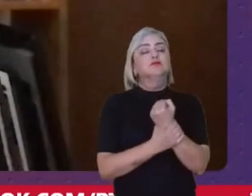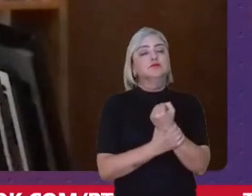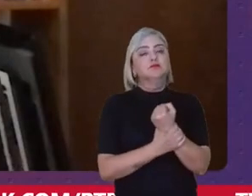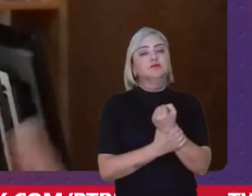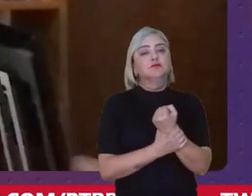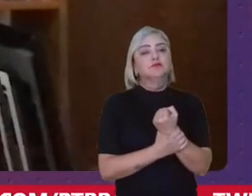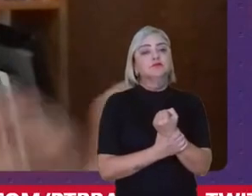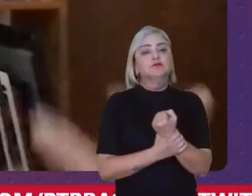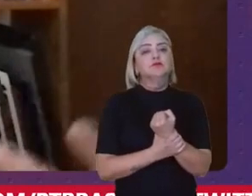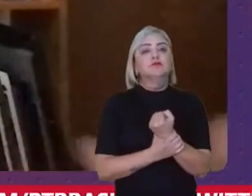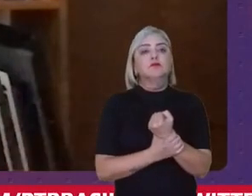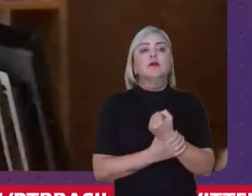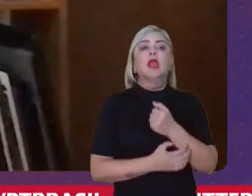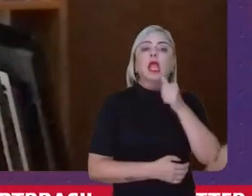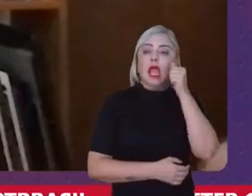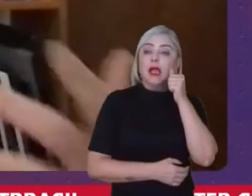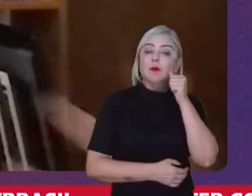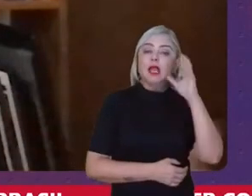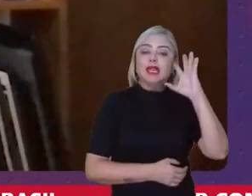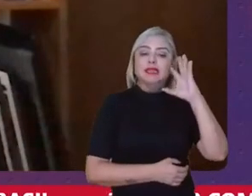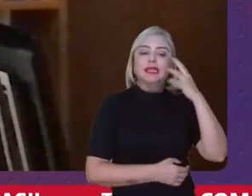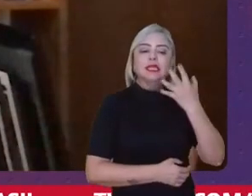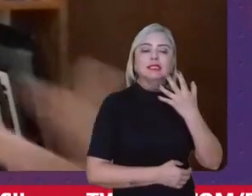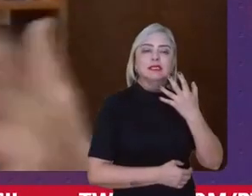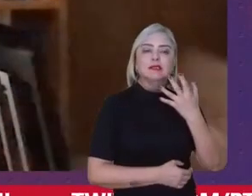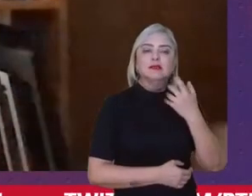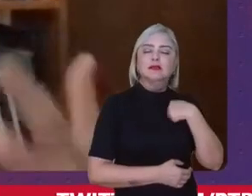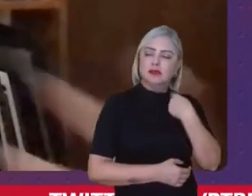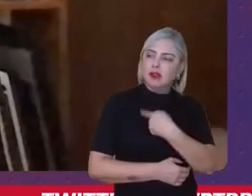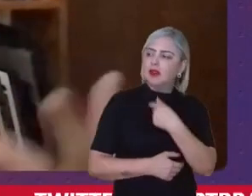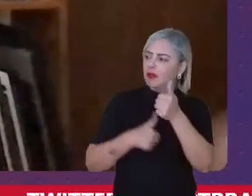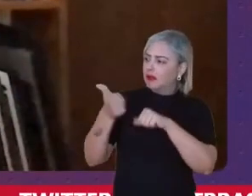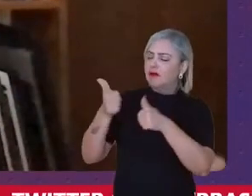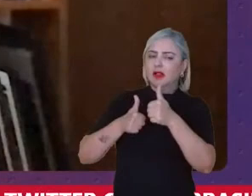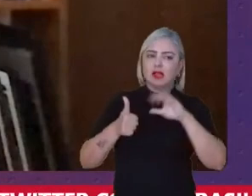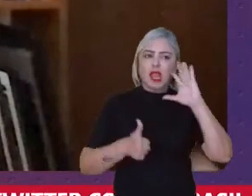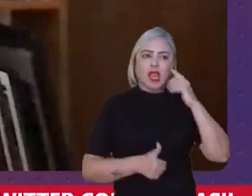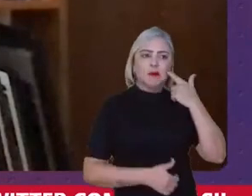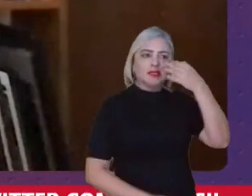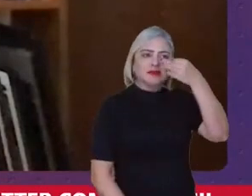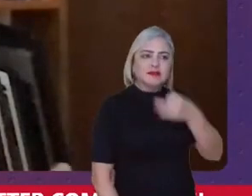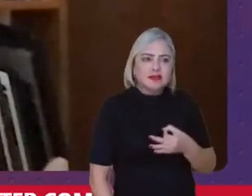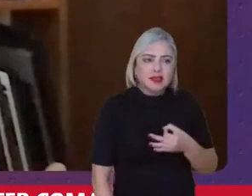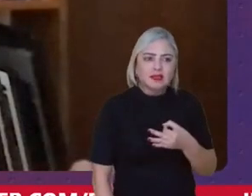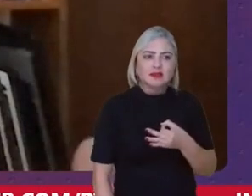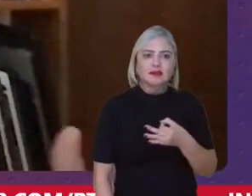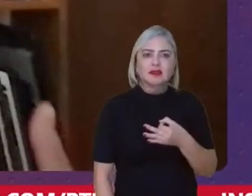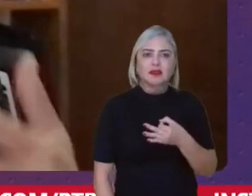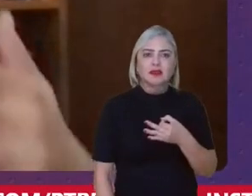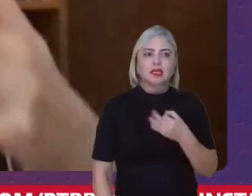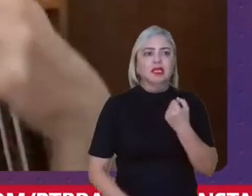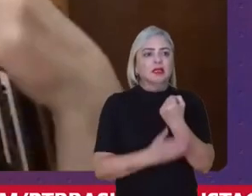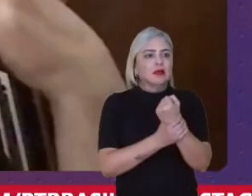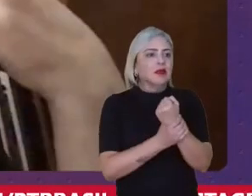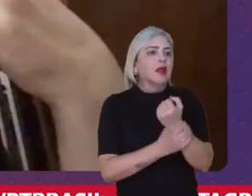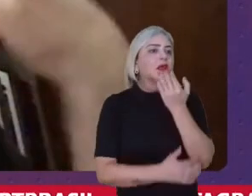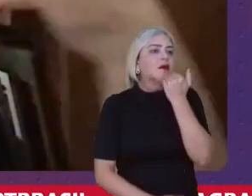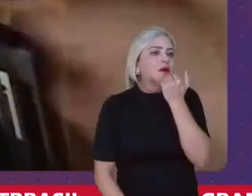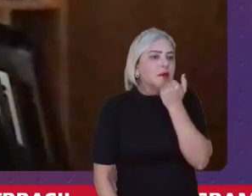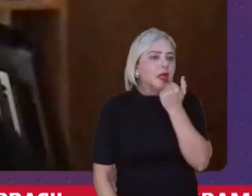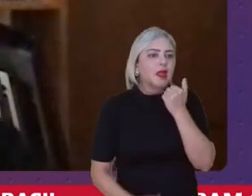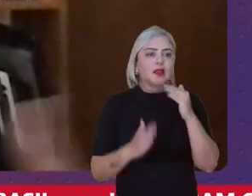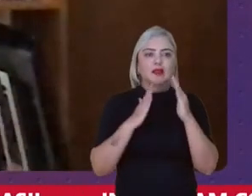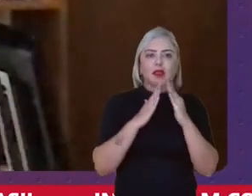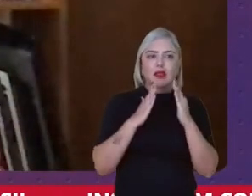garantia, né, que ela tomasse as decisões, na nossa avaliação, as decisões mais corretas, né, de garantir alimento dentro de